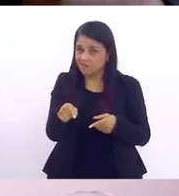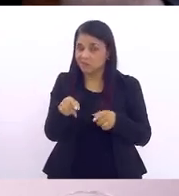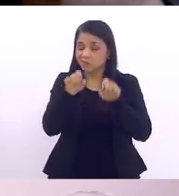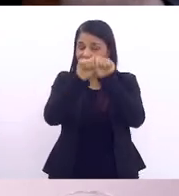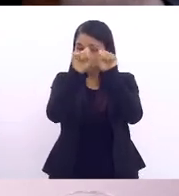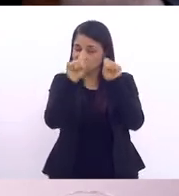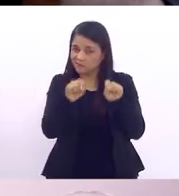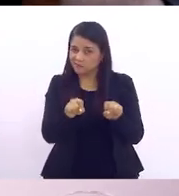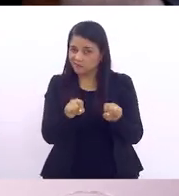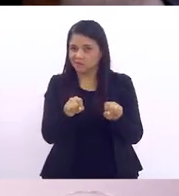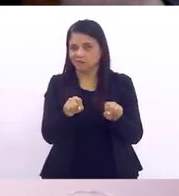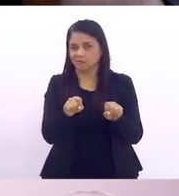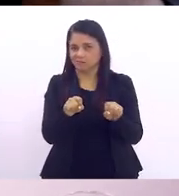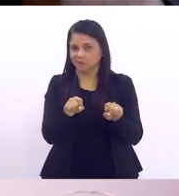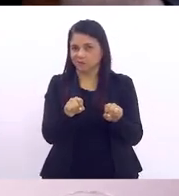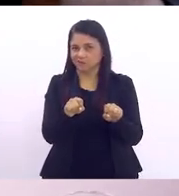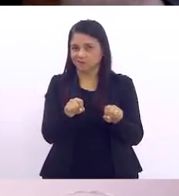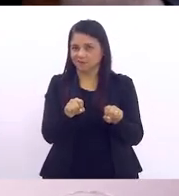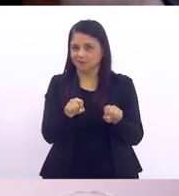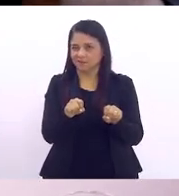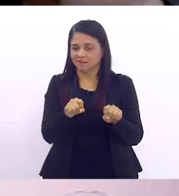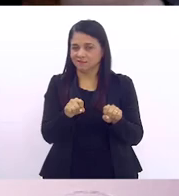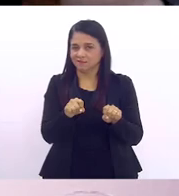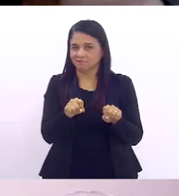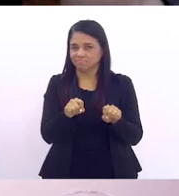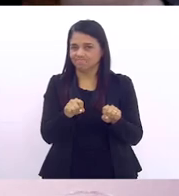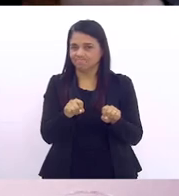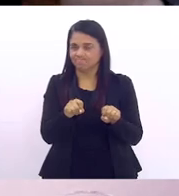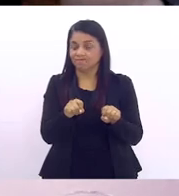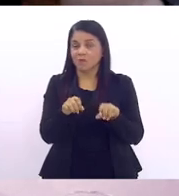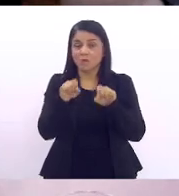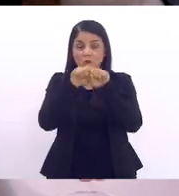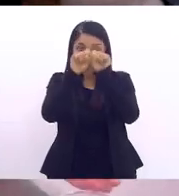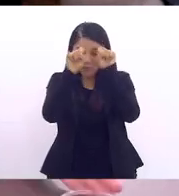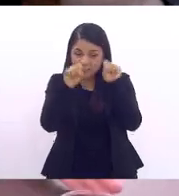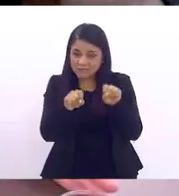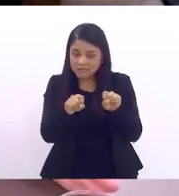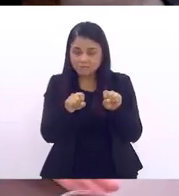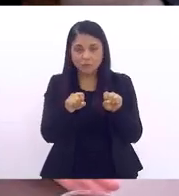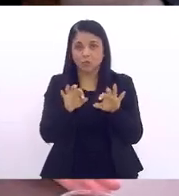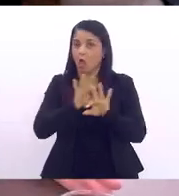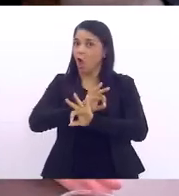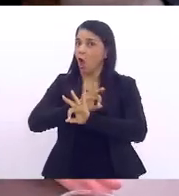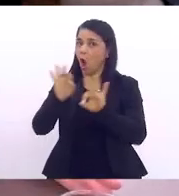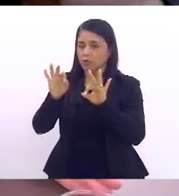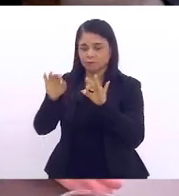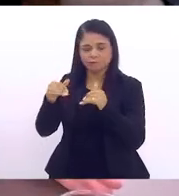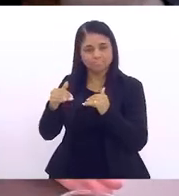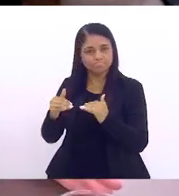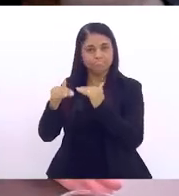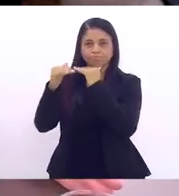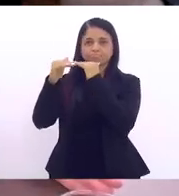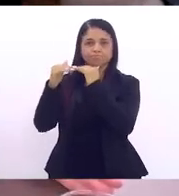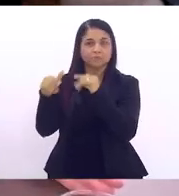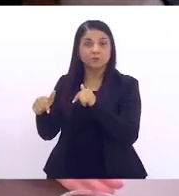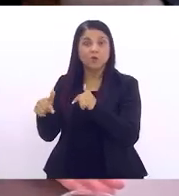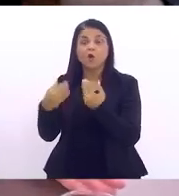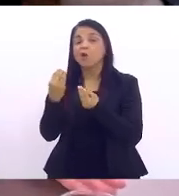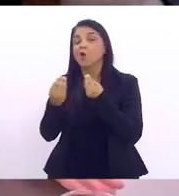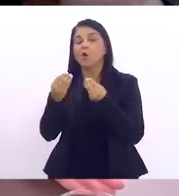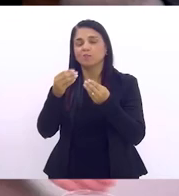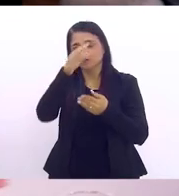sistema se o sistema ainda não tá operando num ponto ótimo os